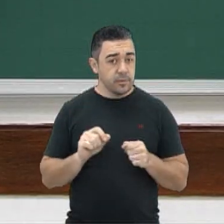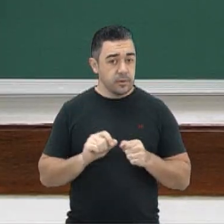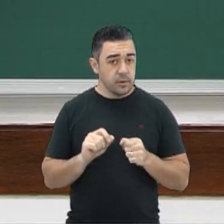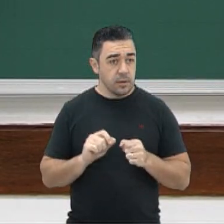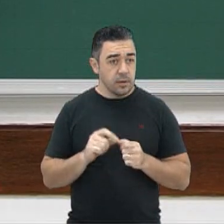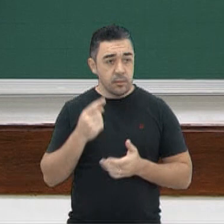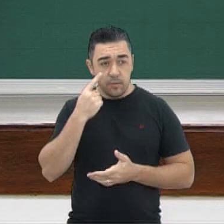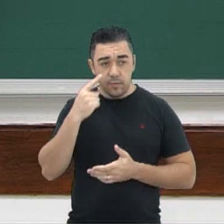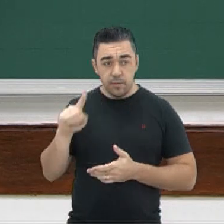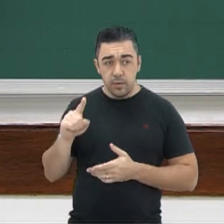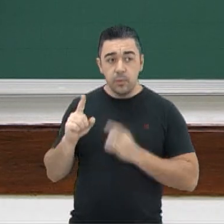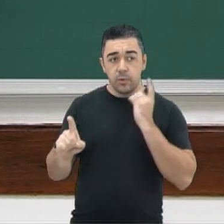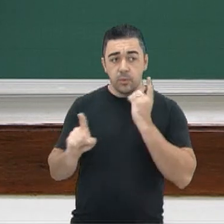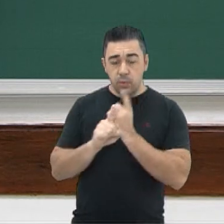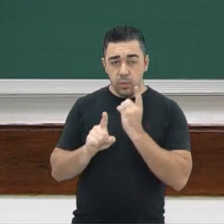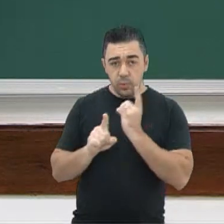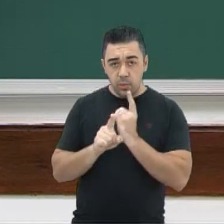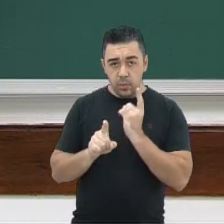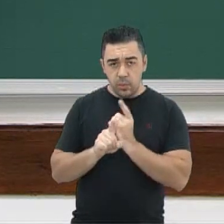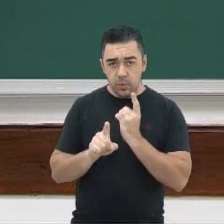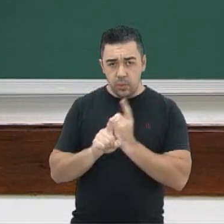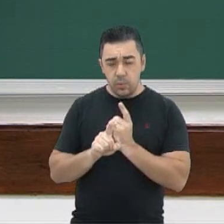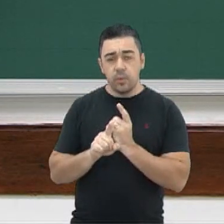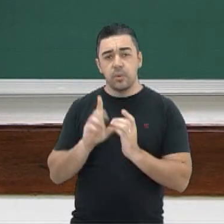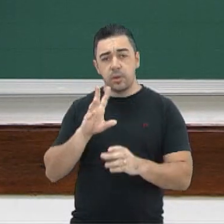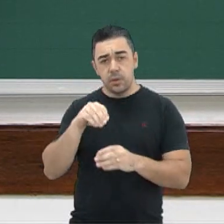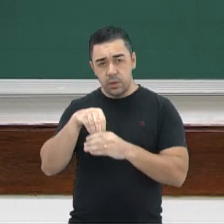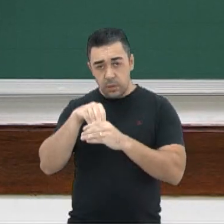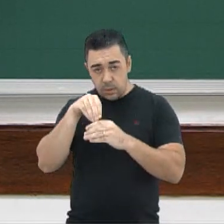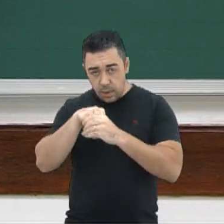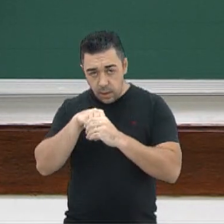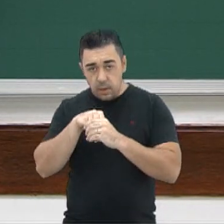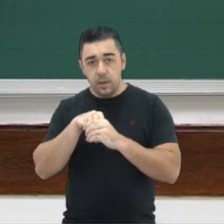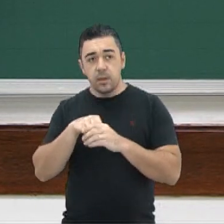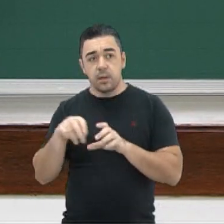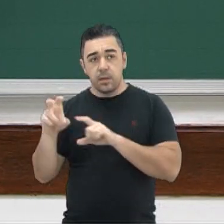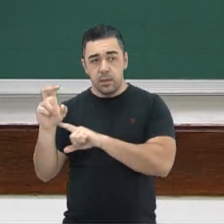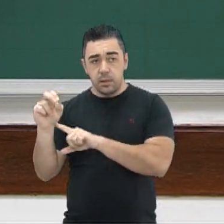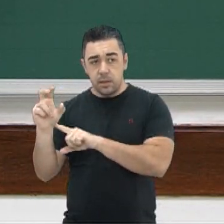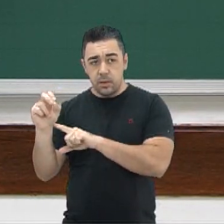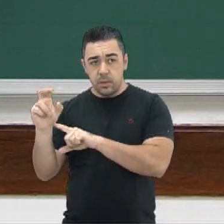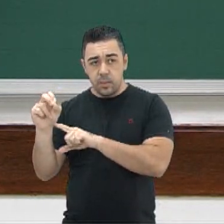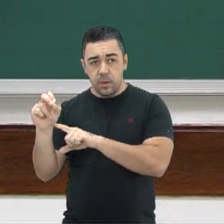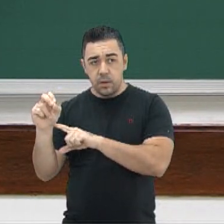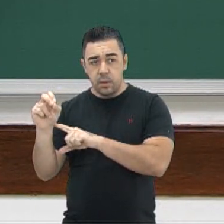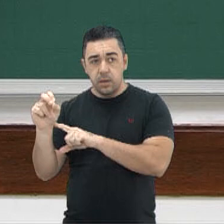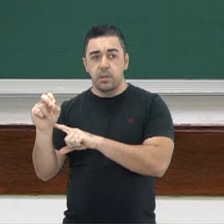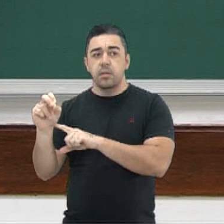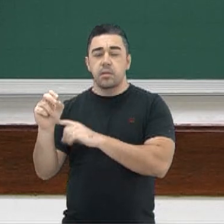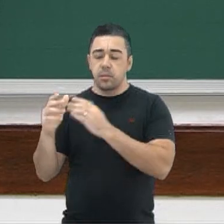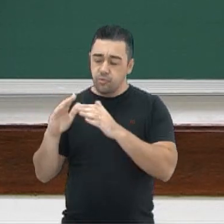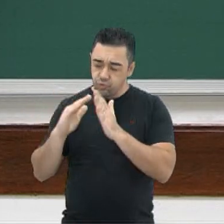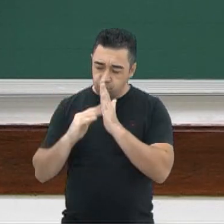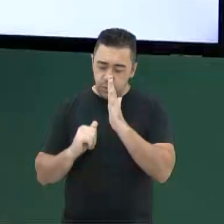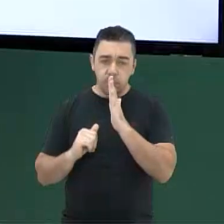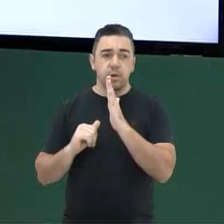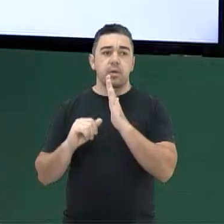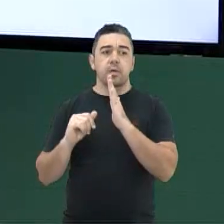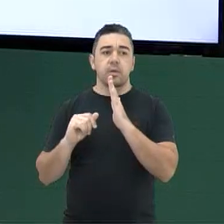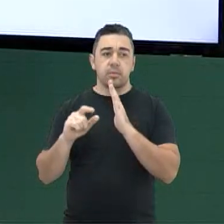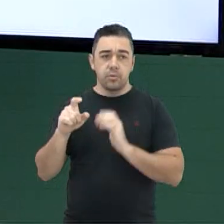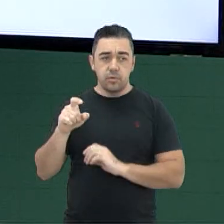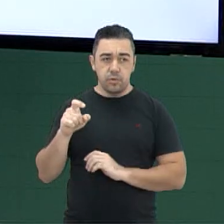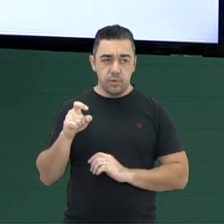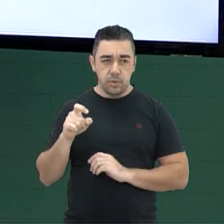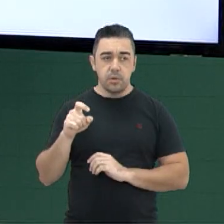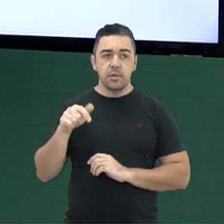Nós verificamos, achamos o valor do ângulo interno, que é 50 graus, subtraímos do ângulo aqui